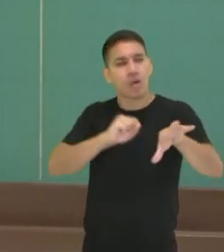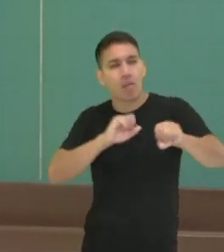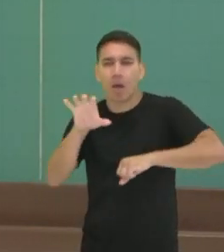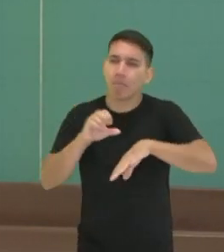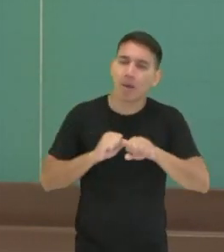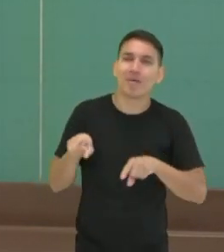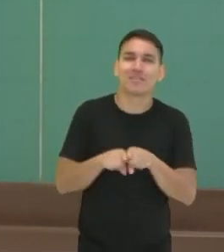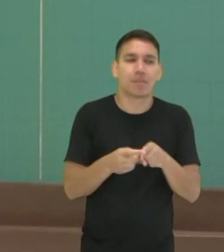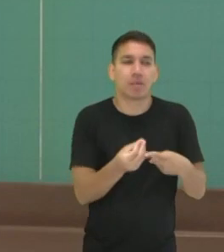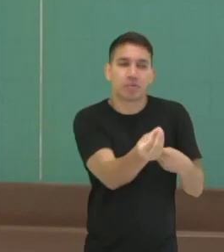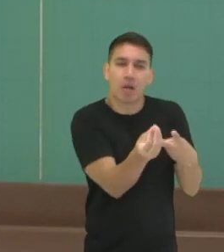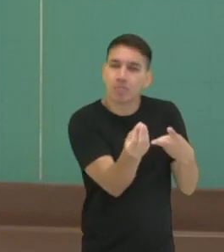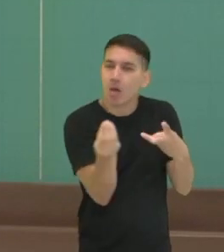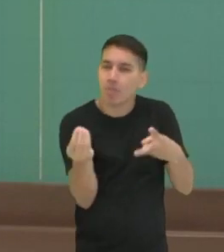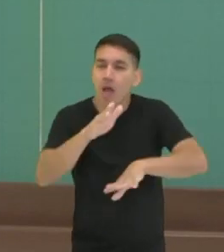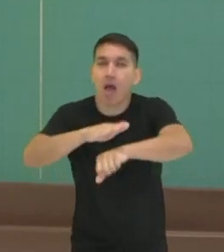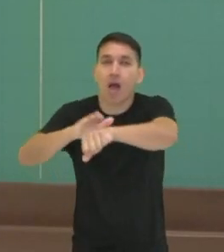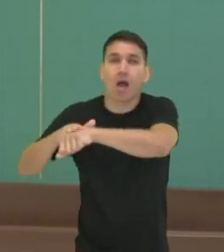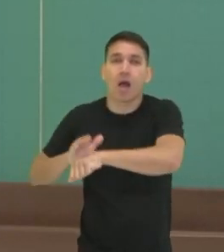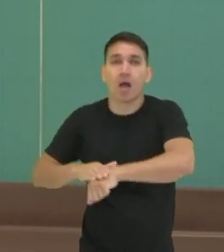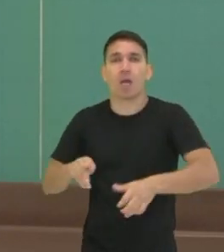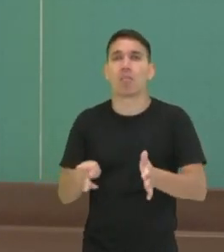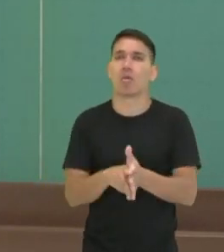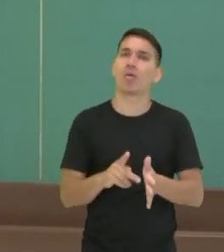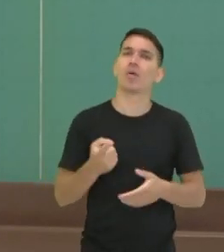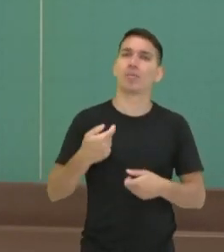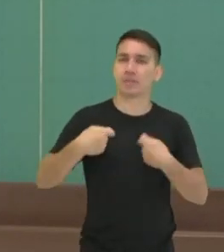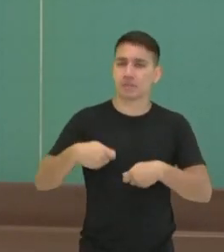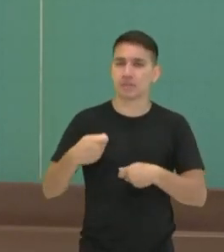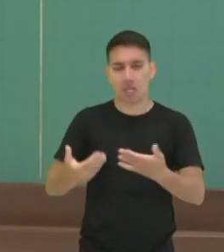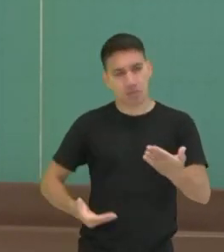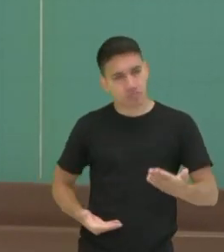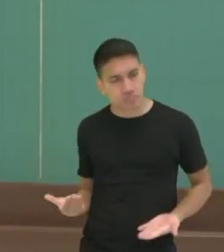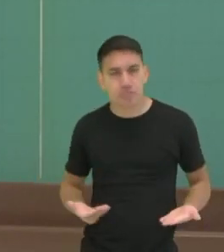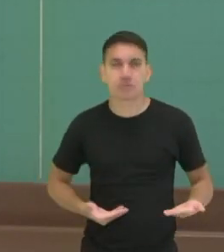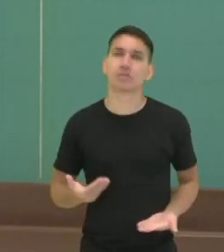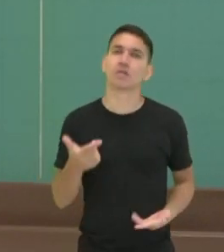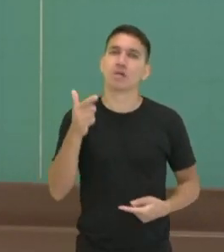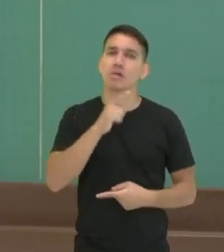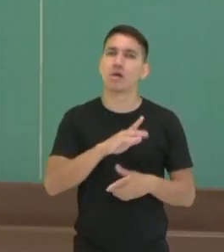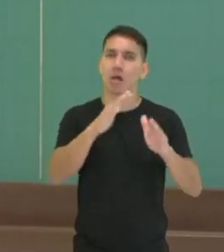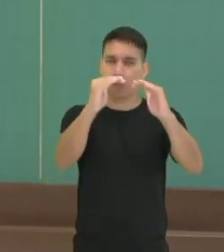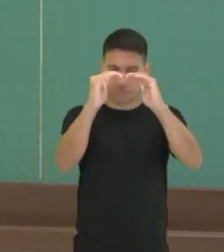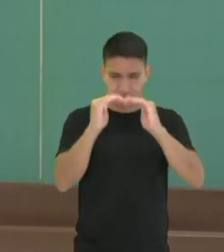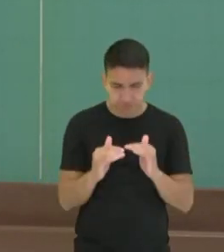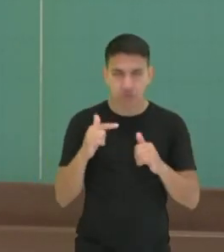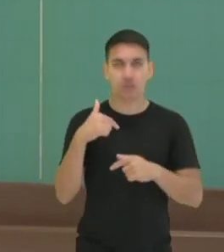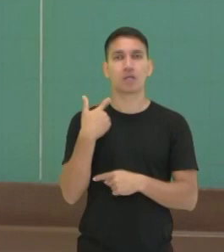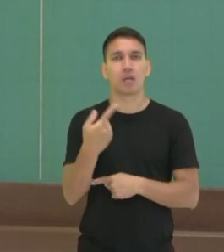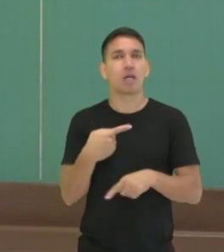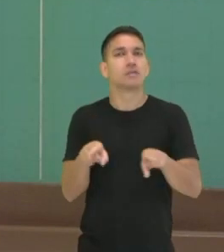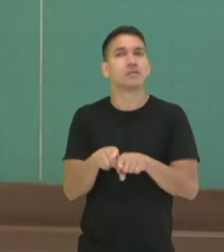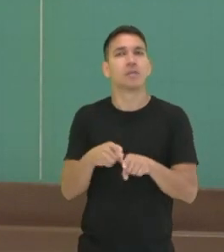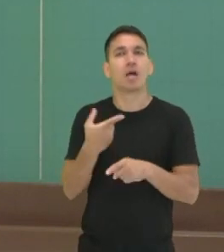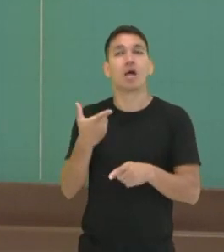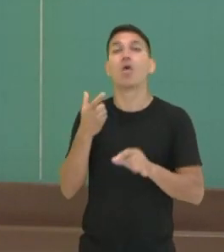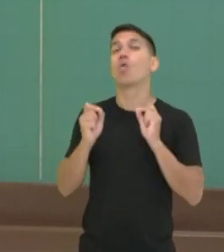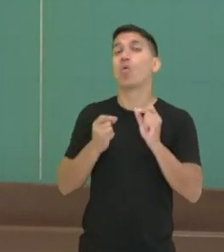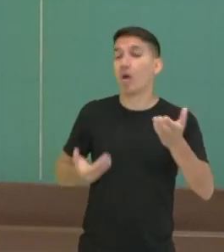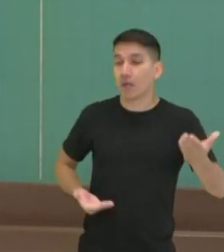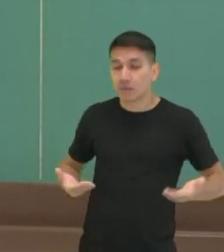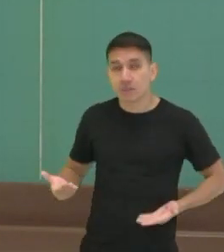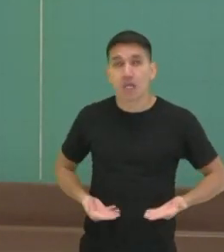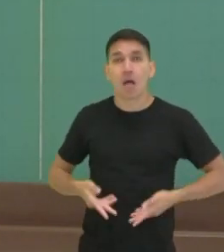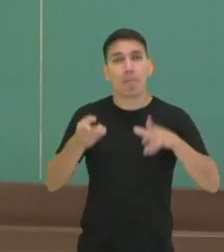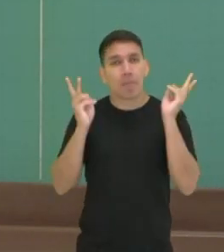cada uma delas. Elas tinham que se tornar vassalo dele, tinham que se tornar servos que eram fiéis, e esses servos compartilhavam a